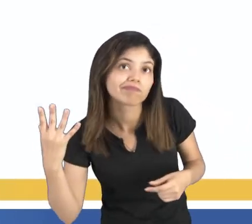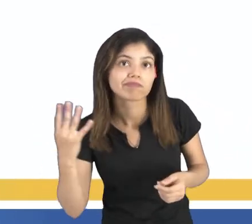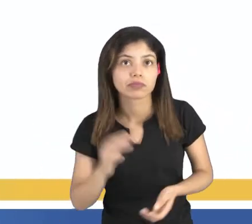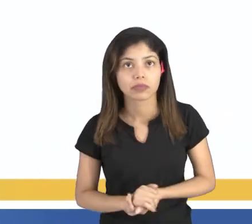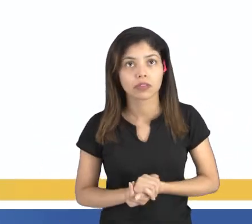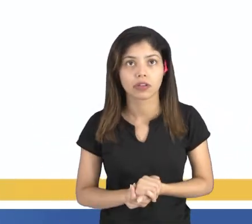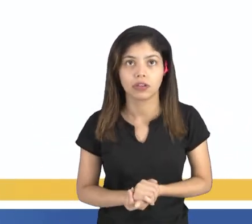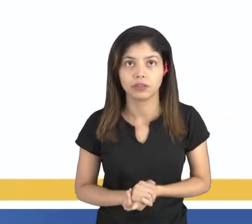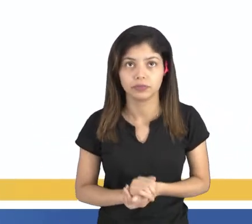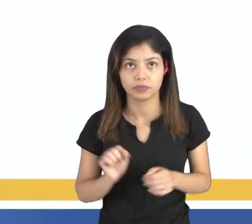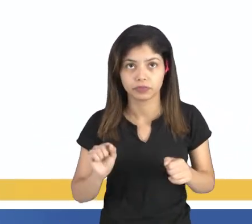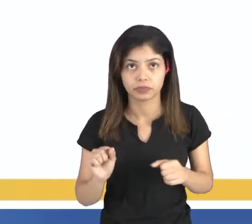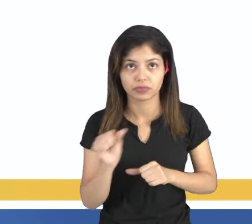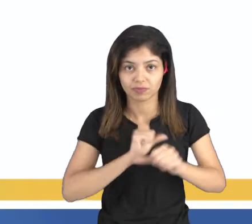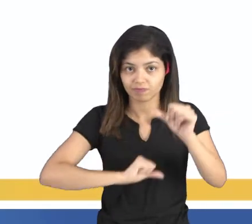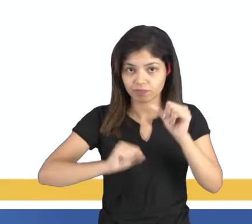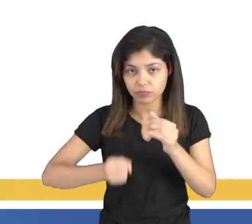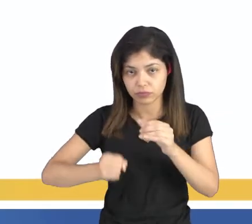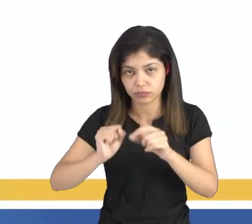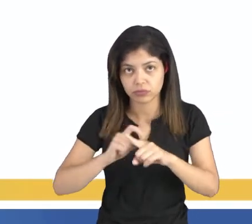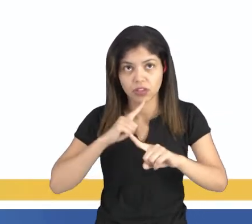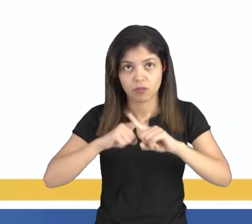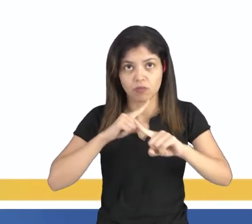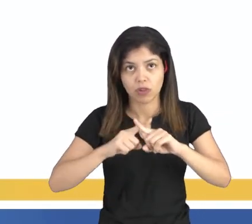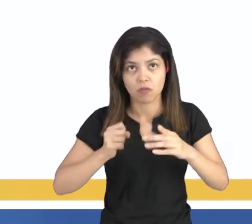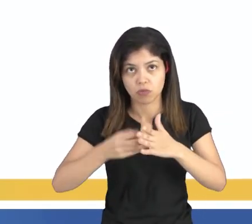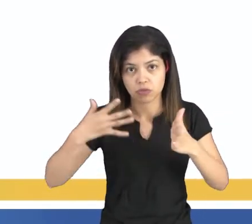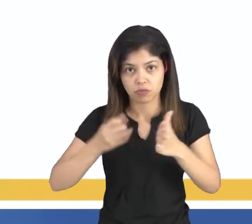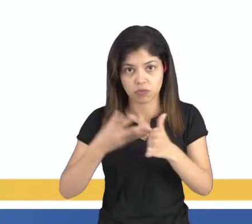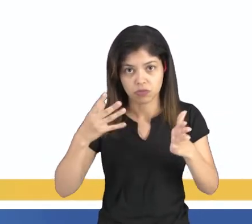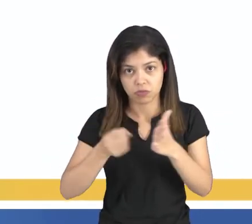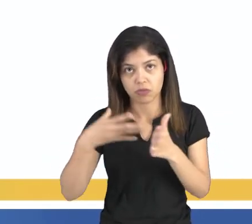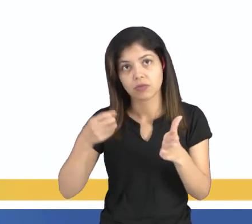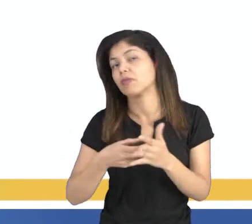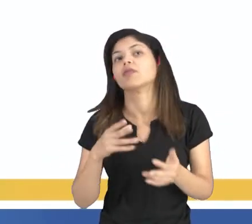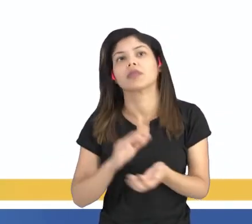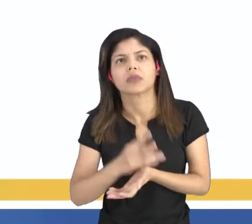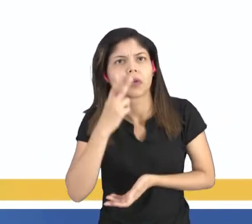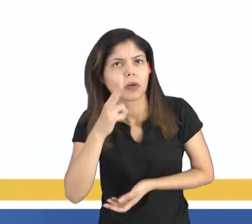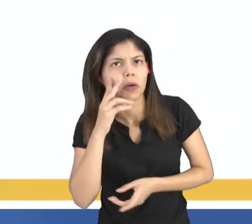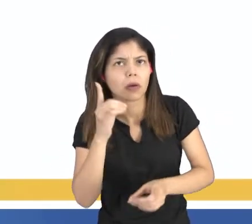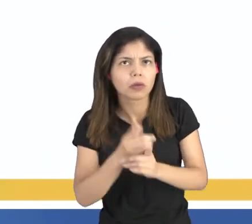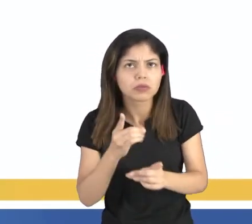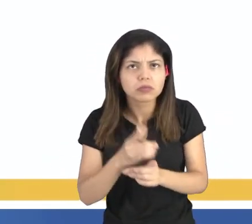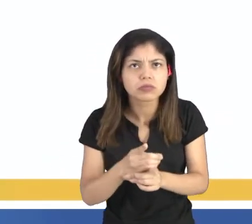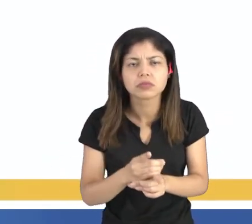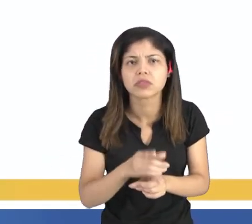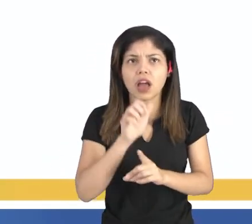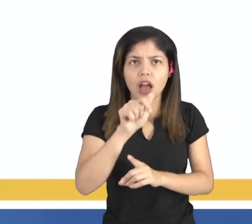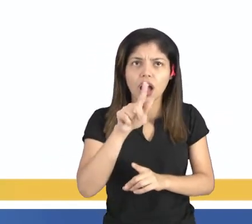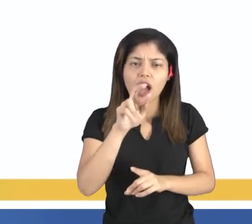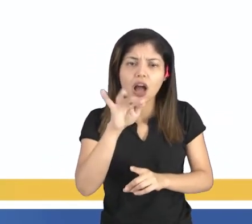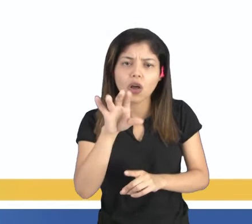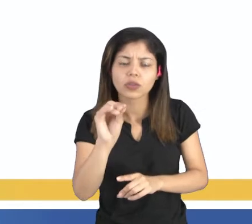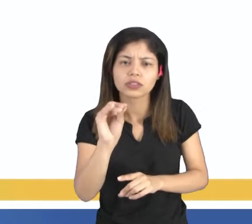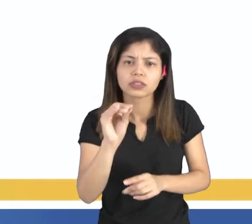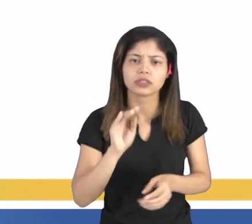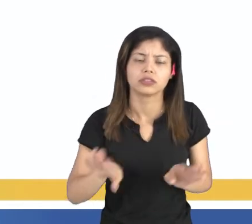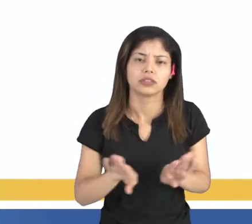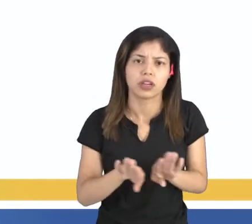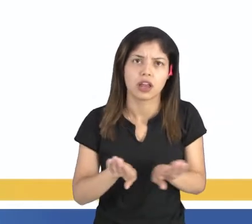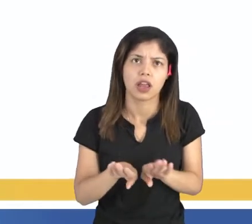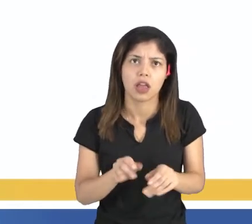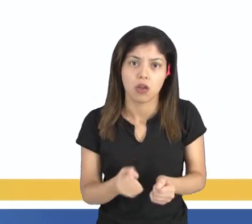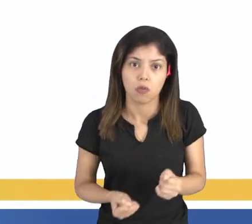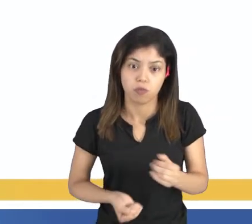acontece. Multiplicação excessiva das algas, que encontram no excesso de esgoto e fertilizantes uma